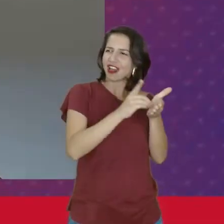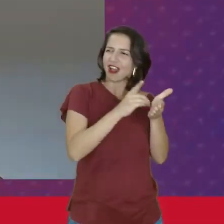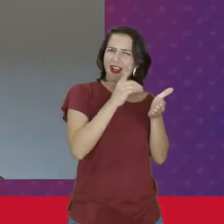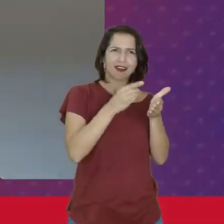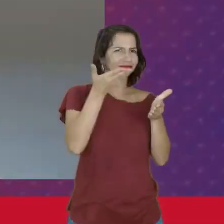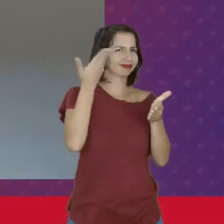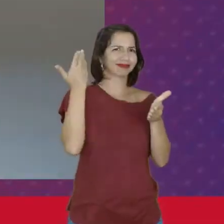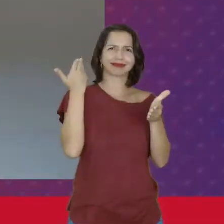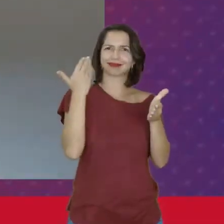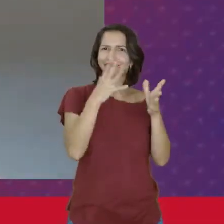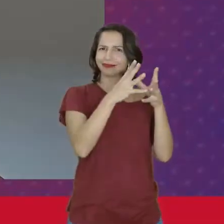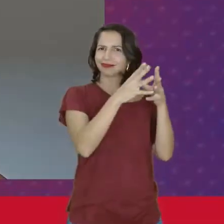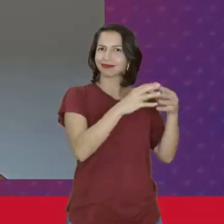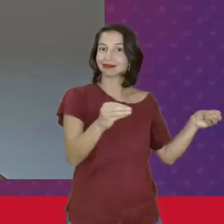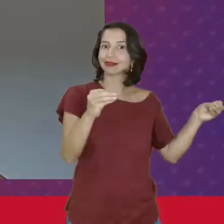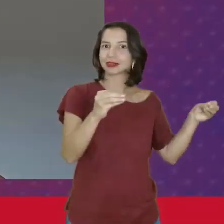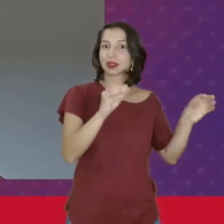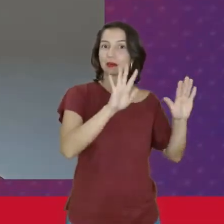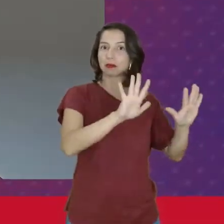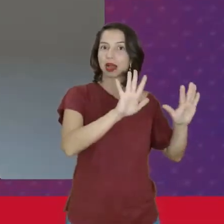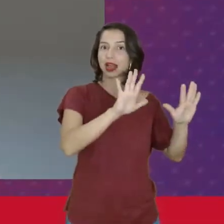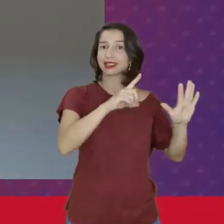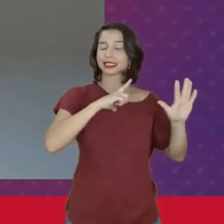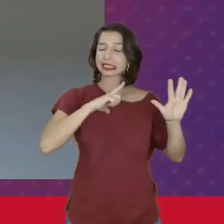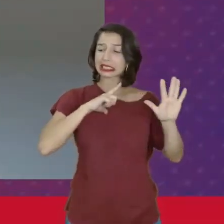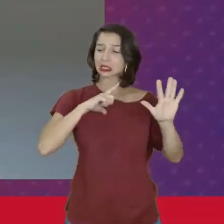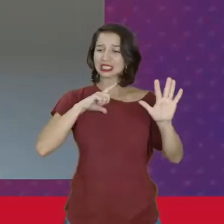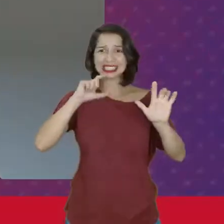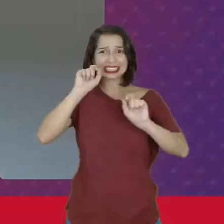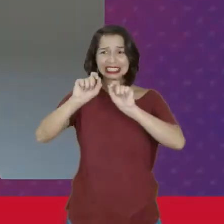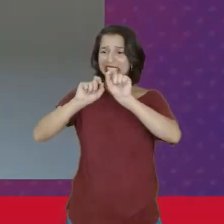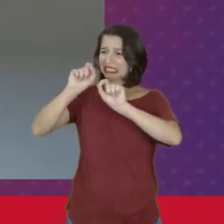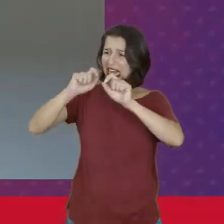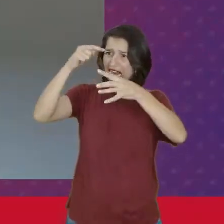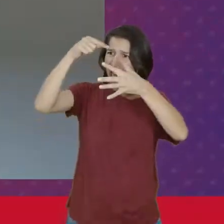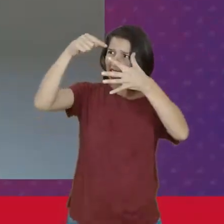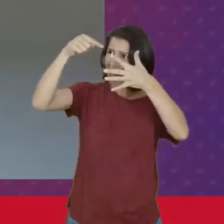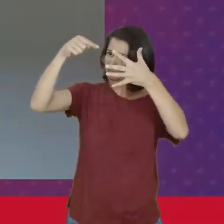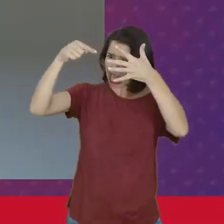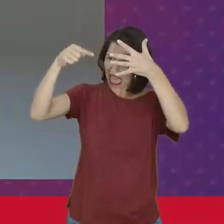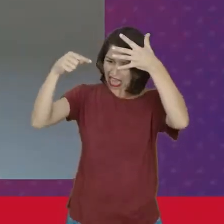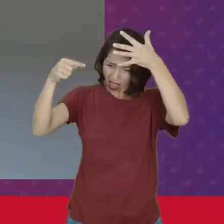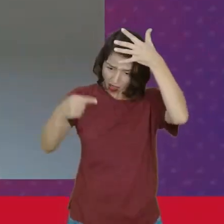Mas junto também veio muita burocracia digital.